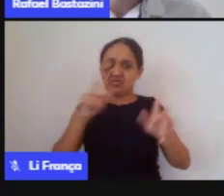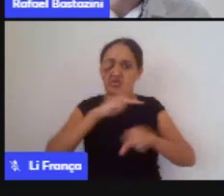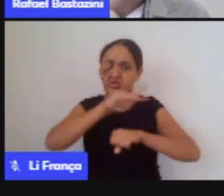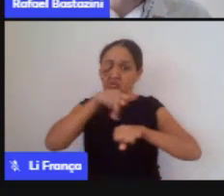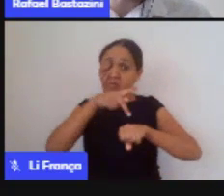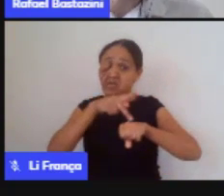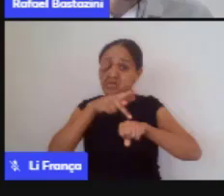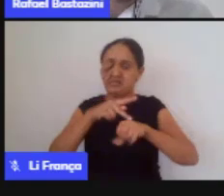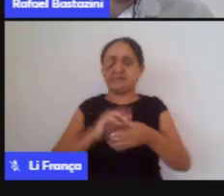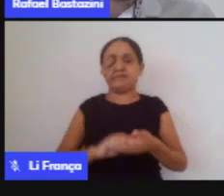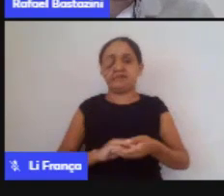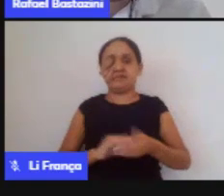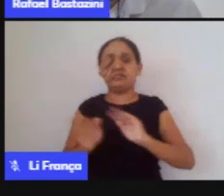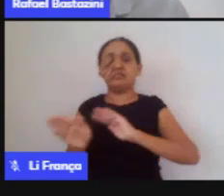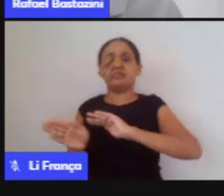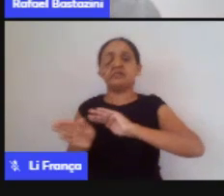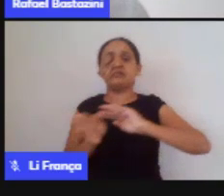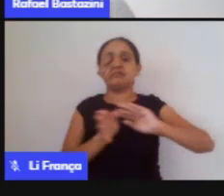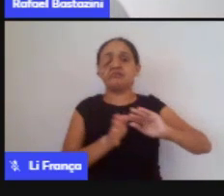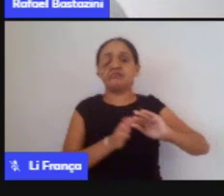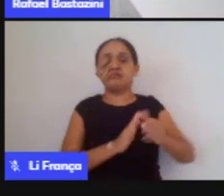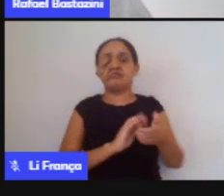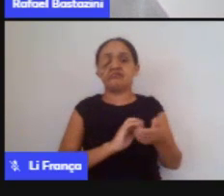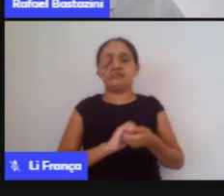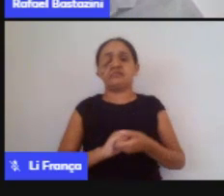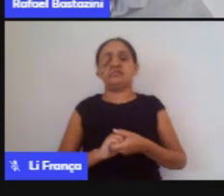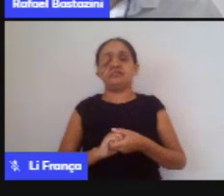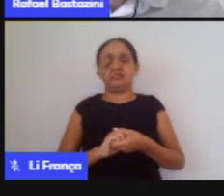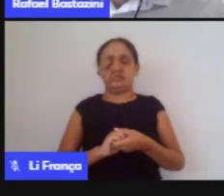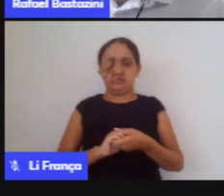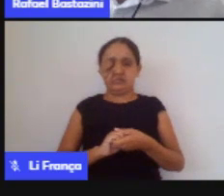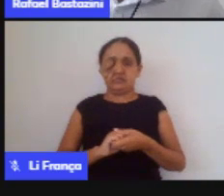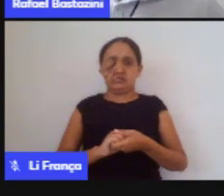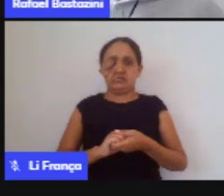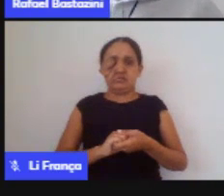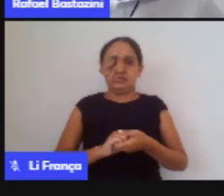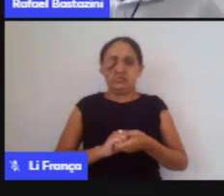urbano. Próximo slide, por favor.